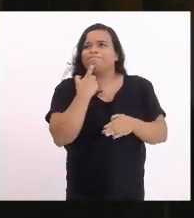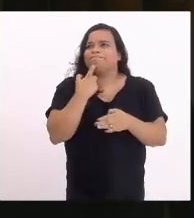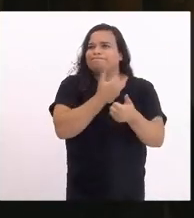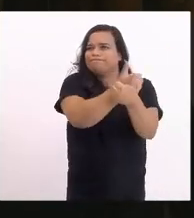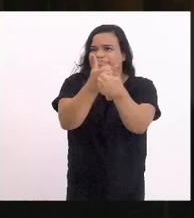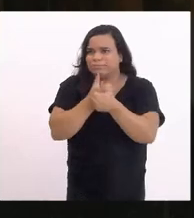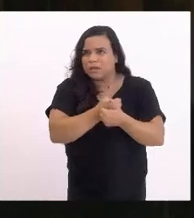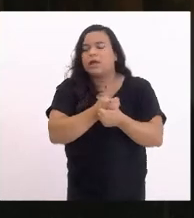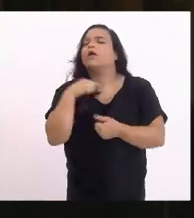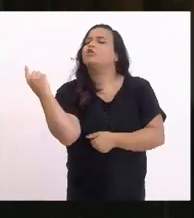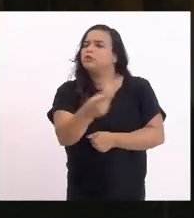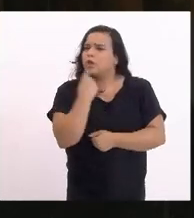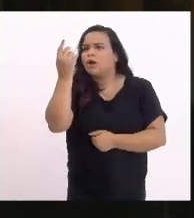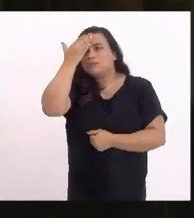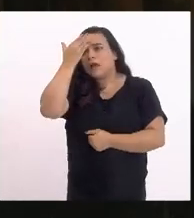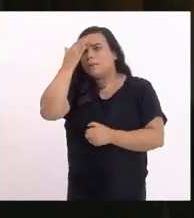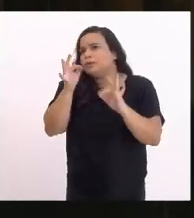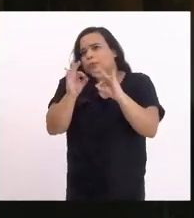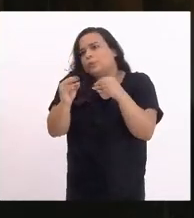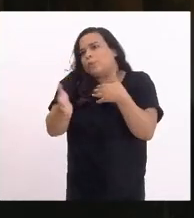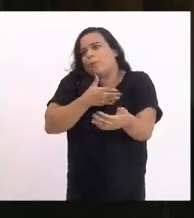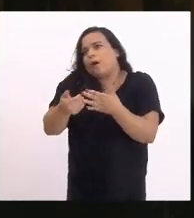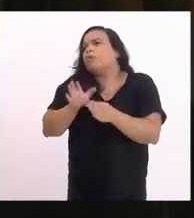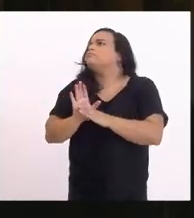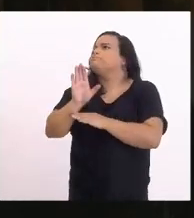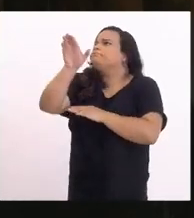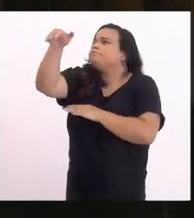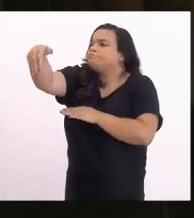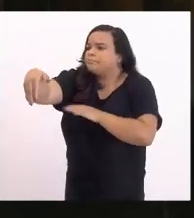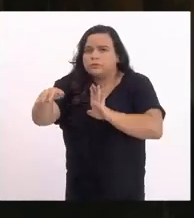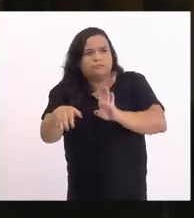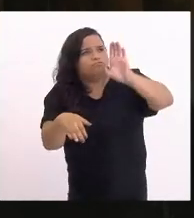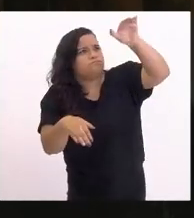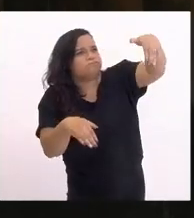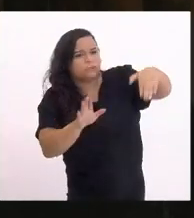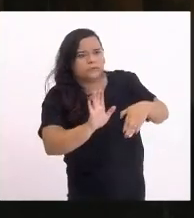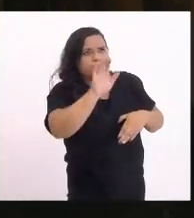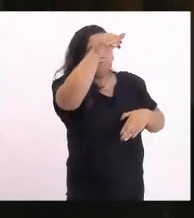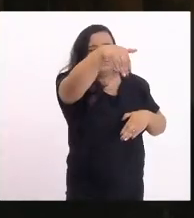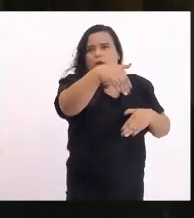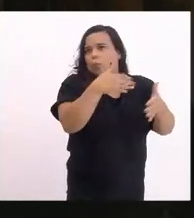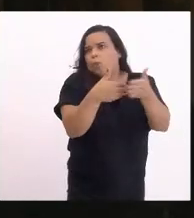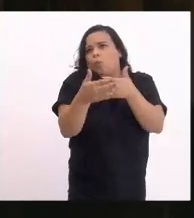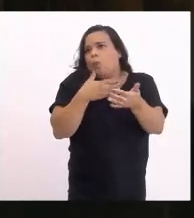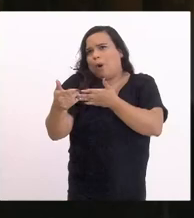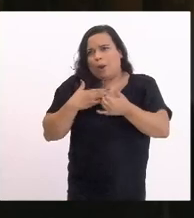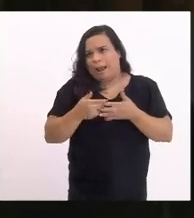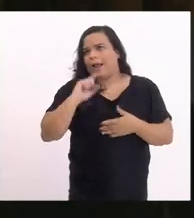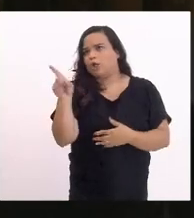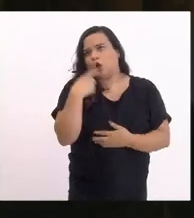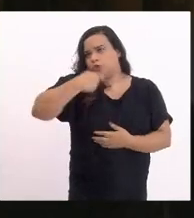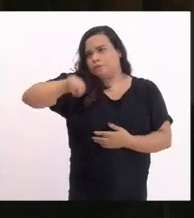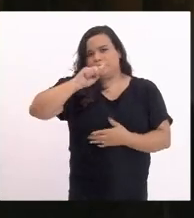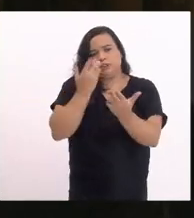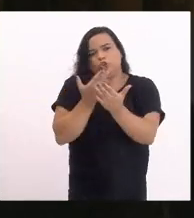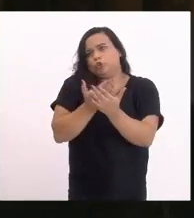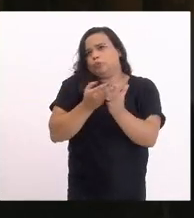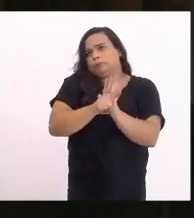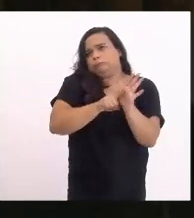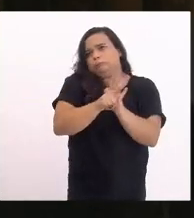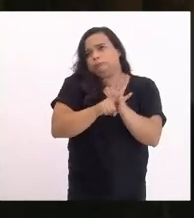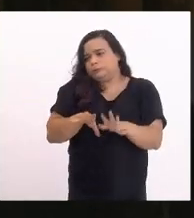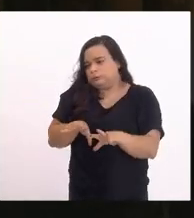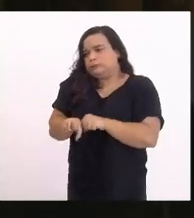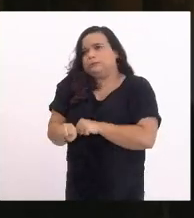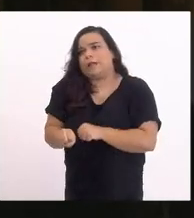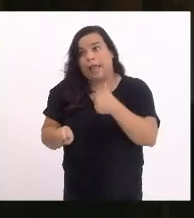todos sabemos que qualquer montanha, ela é basicamente, nós não precisamos ser geólogos, né? Eu fiz